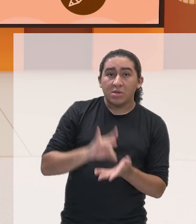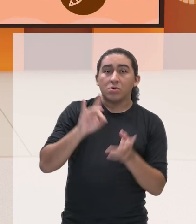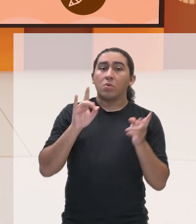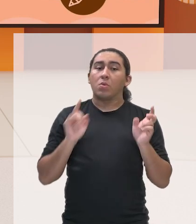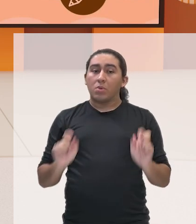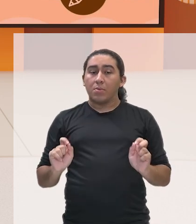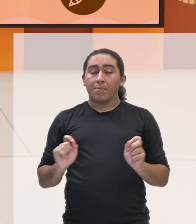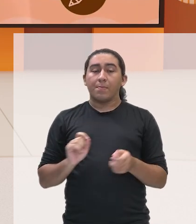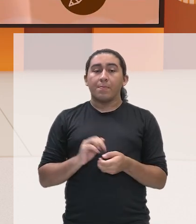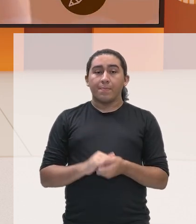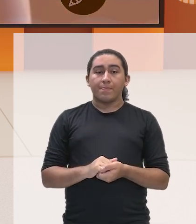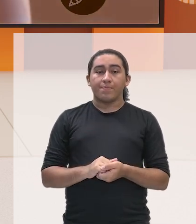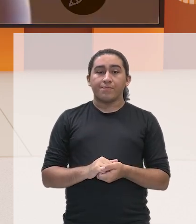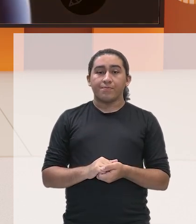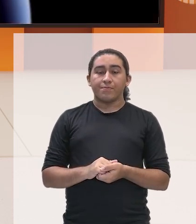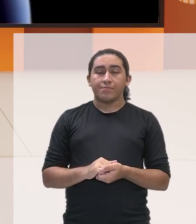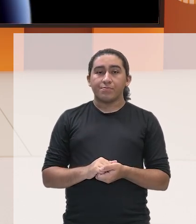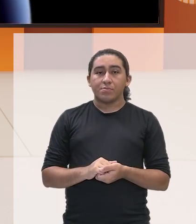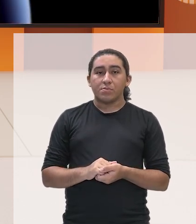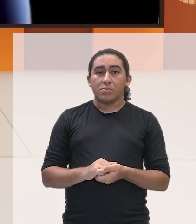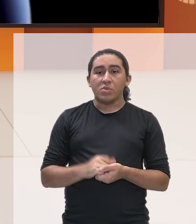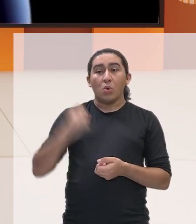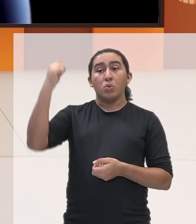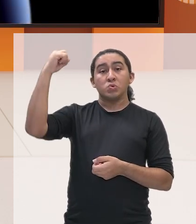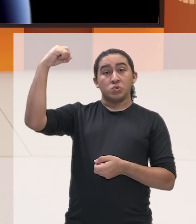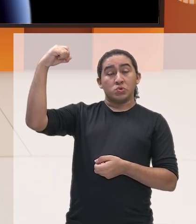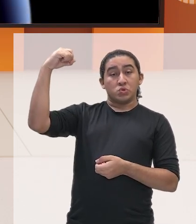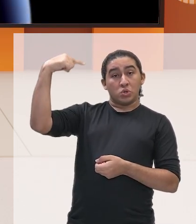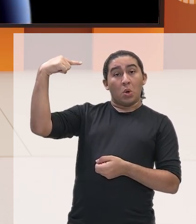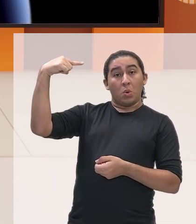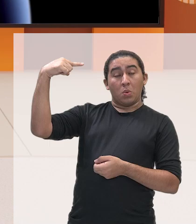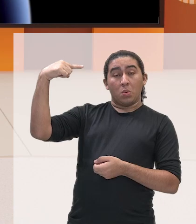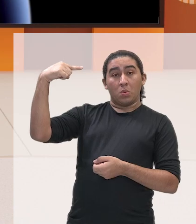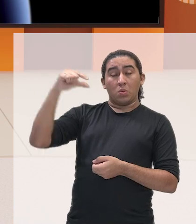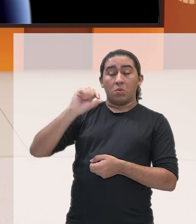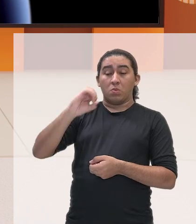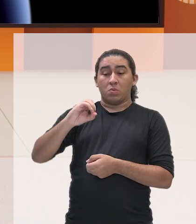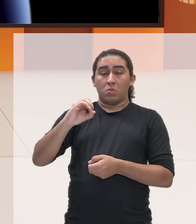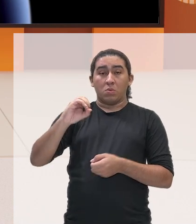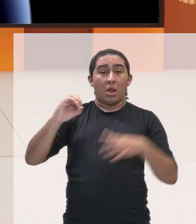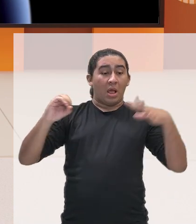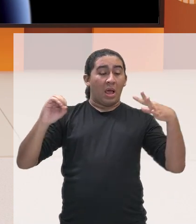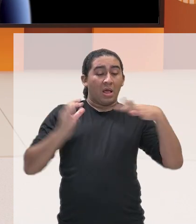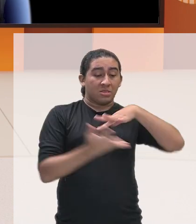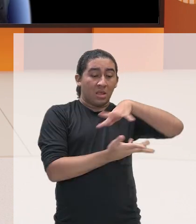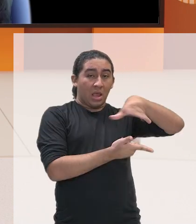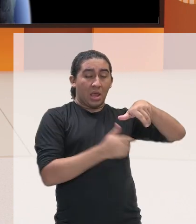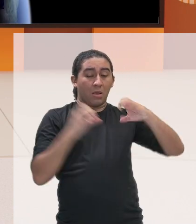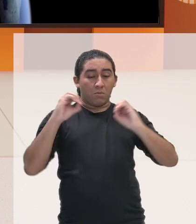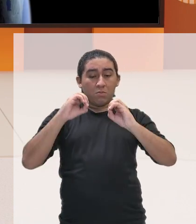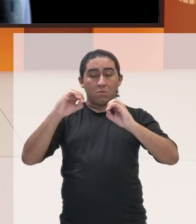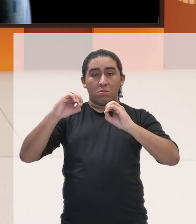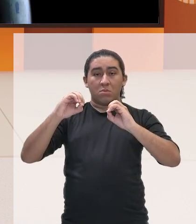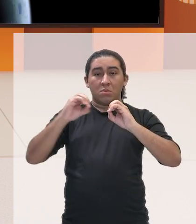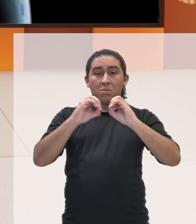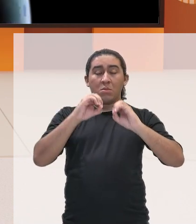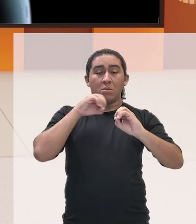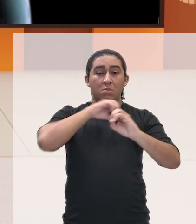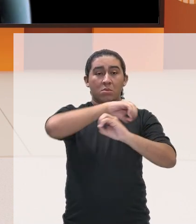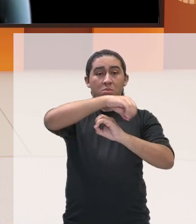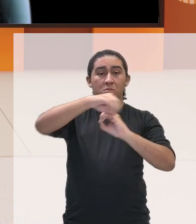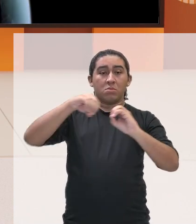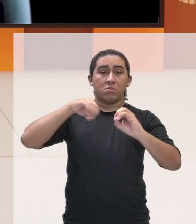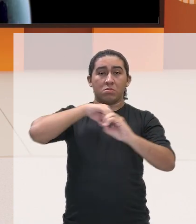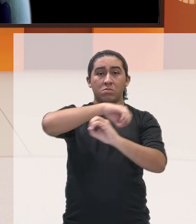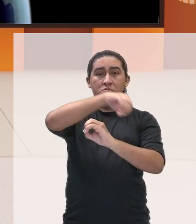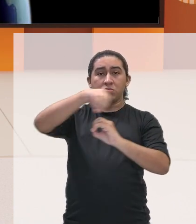que o Sol girava em torno da Terra. Não é isso aí? Girava em torno da Terra o Sol. Por